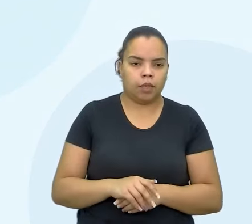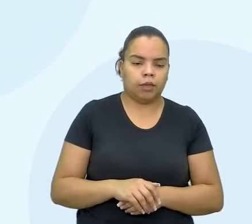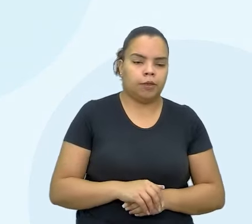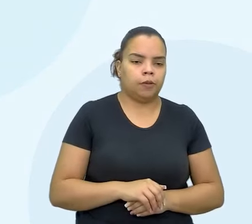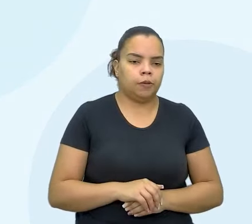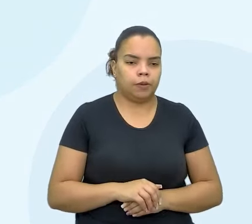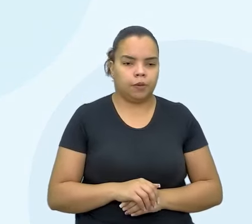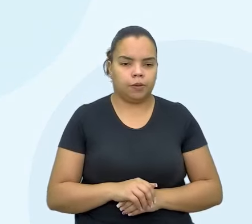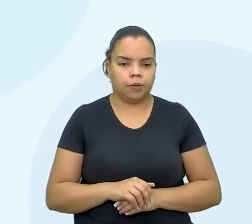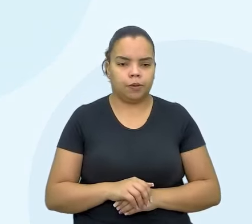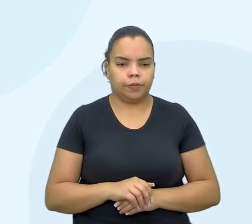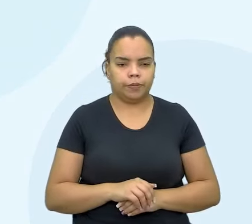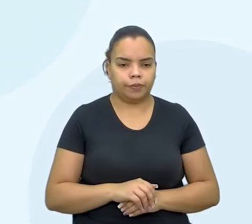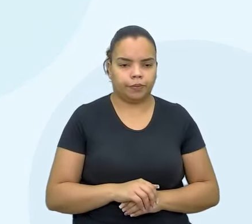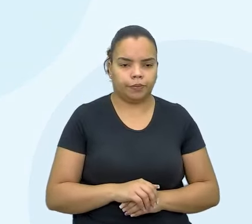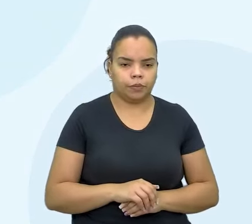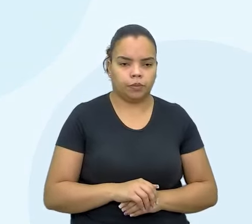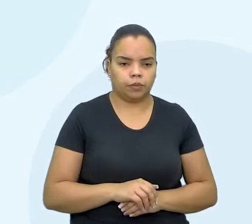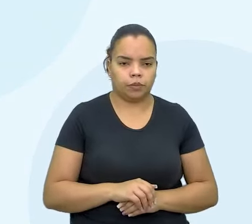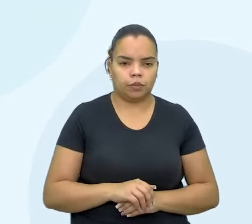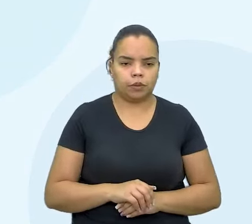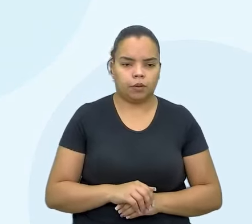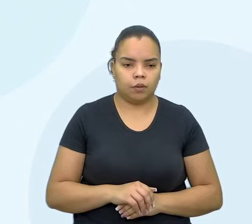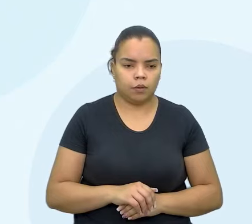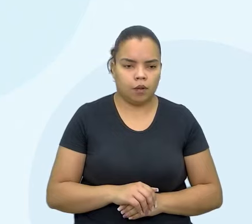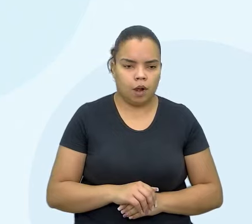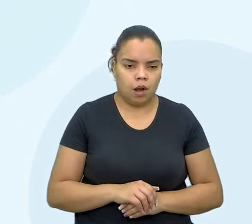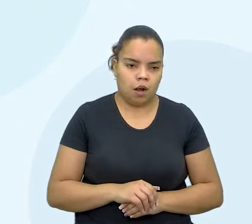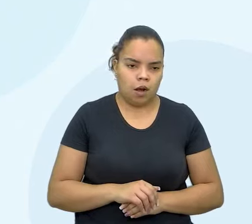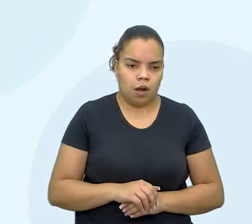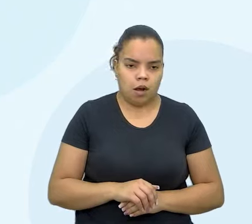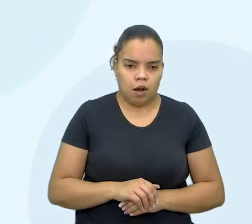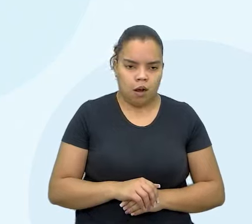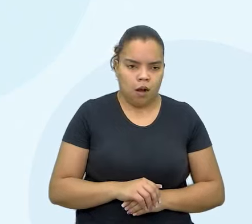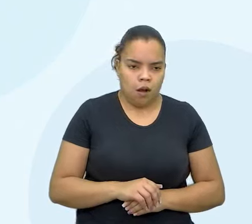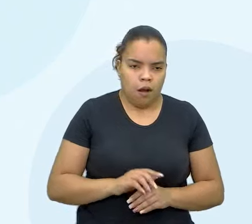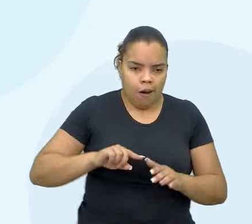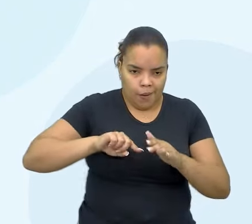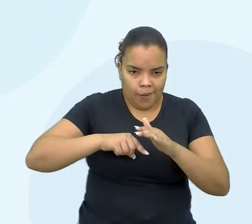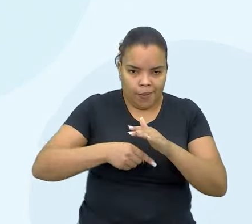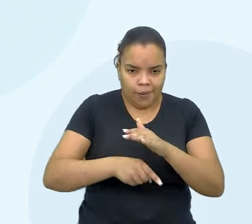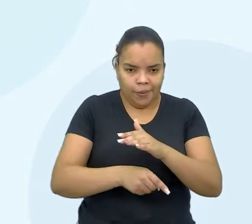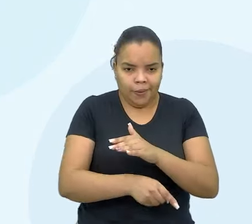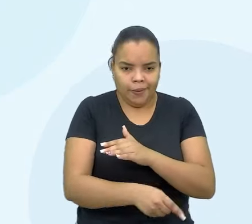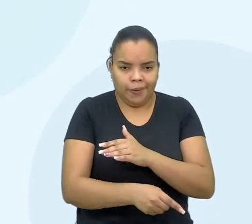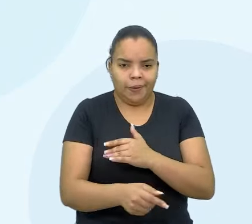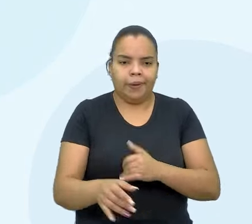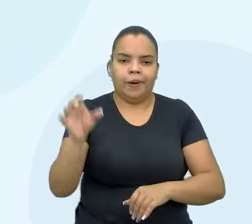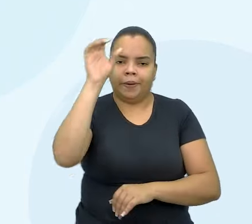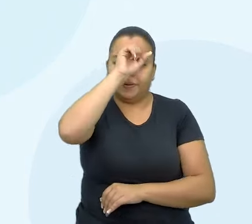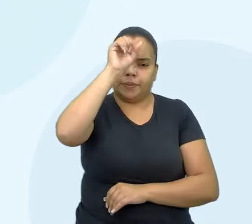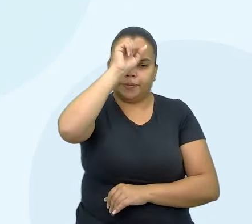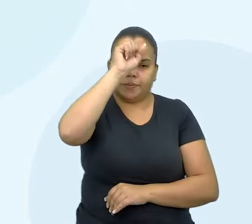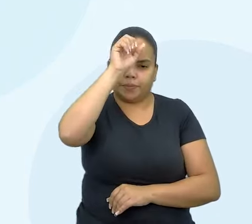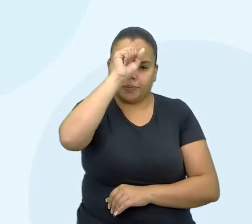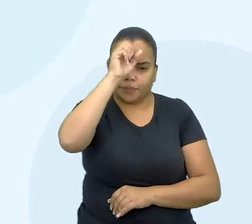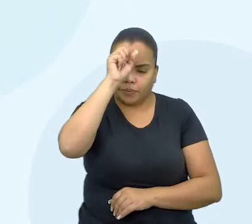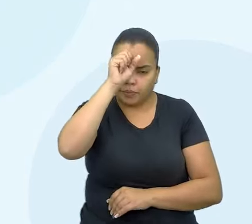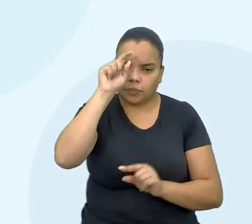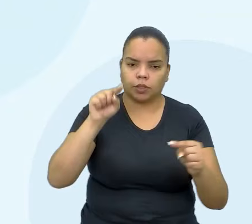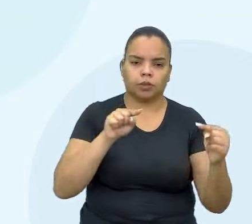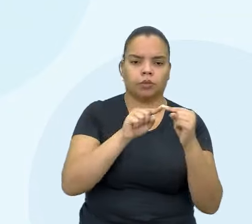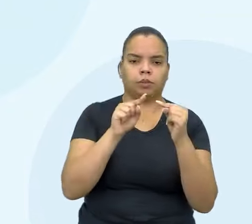unidades curriculares também, e aí hoje a gente fecha com eles, né, que é aprofundar as aprendizagens relacionadas às